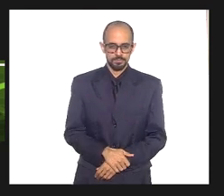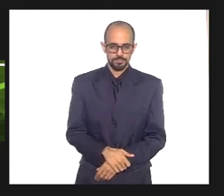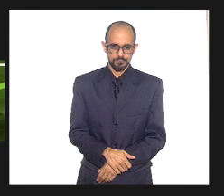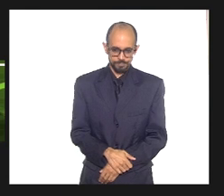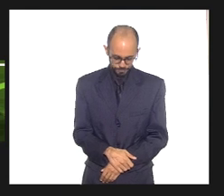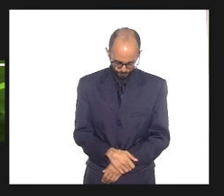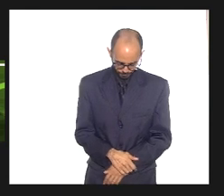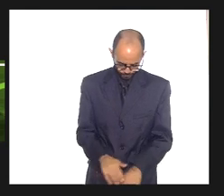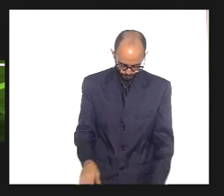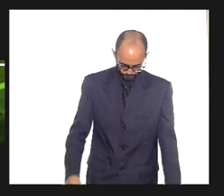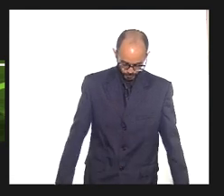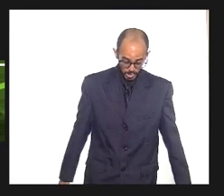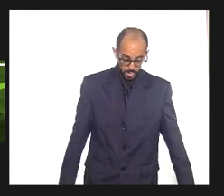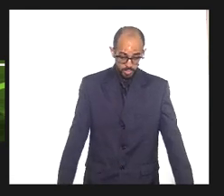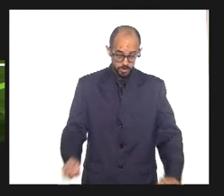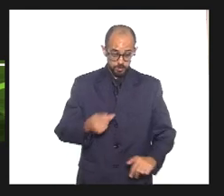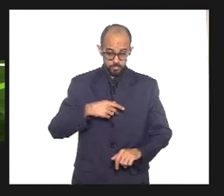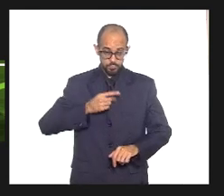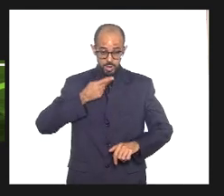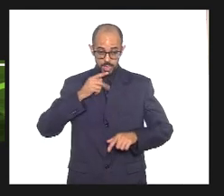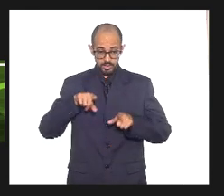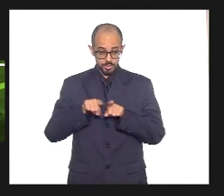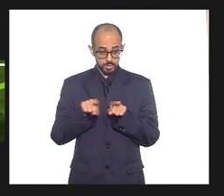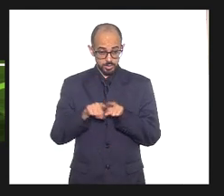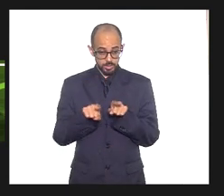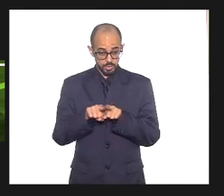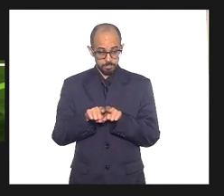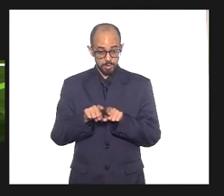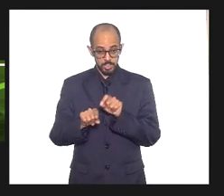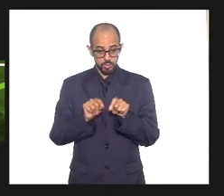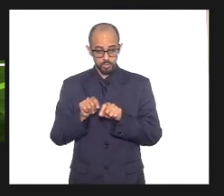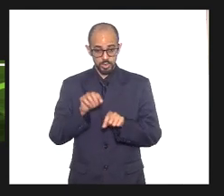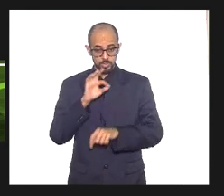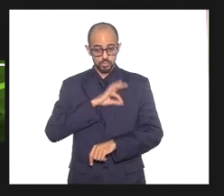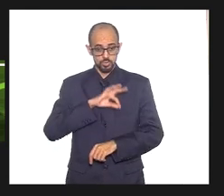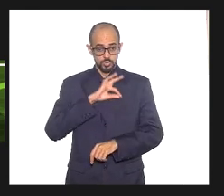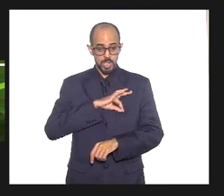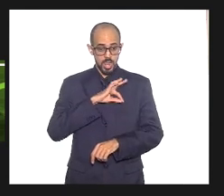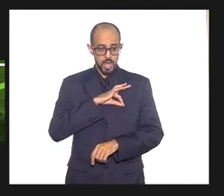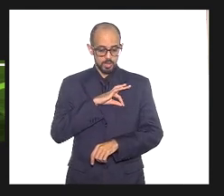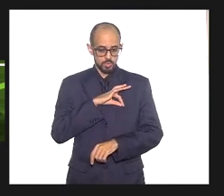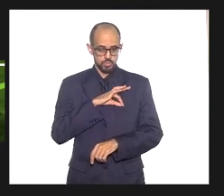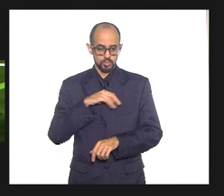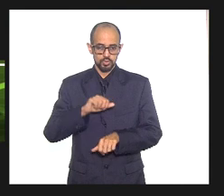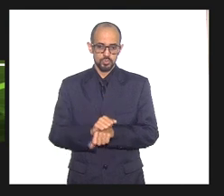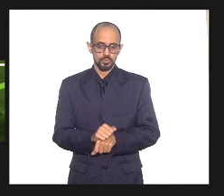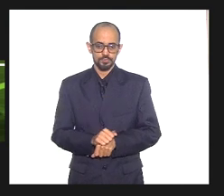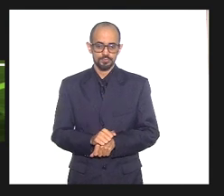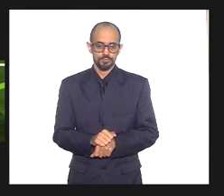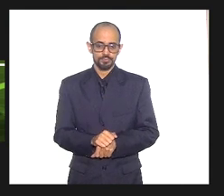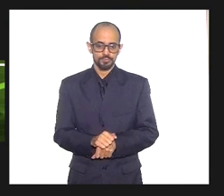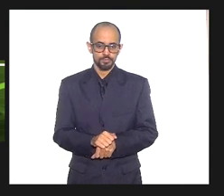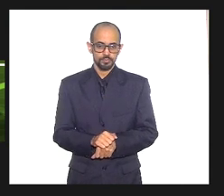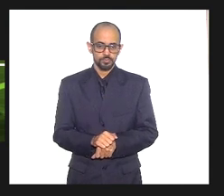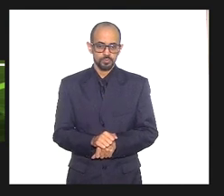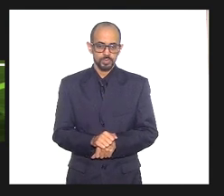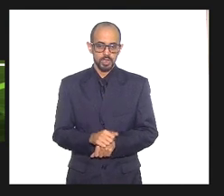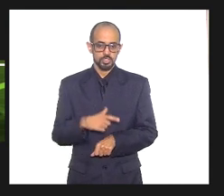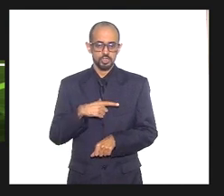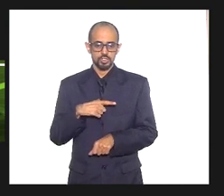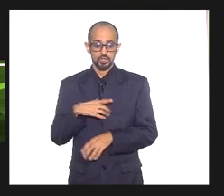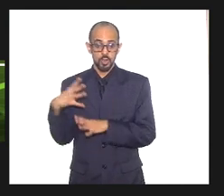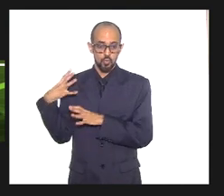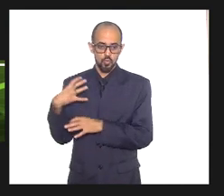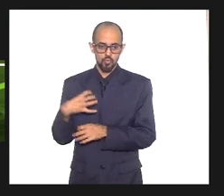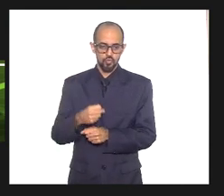Falando um pouco também, não só da quantidade, mas da massa salarial, a gente tem uma massa salarial